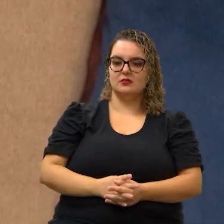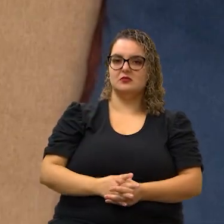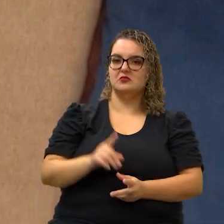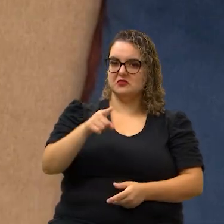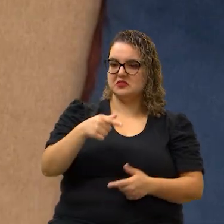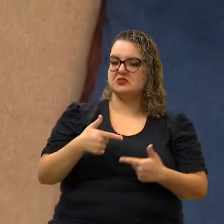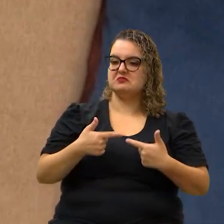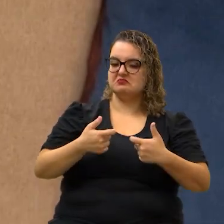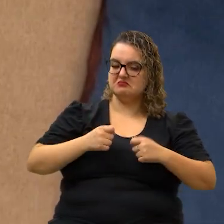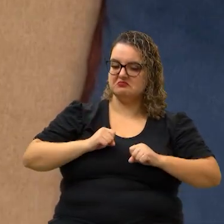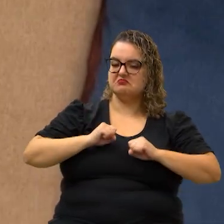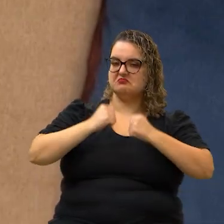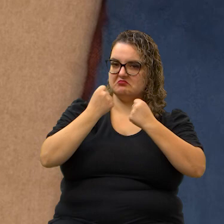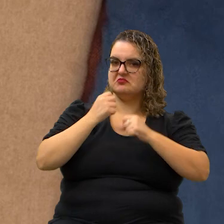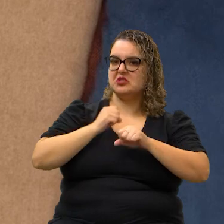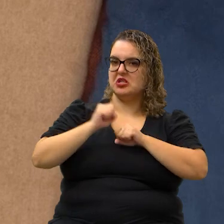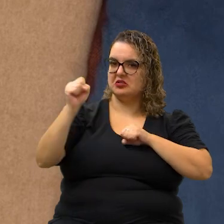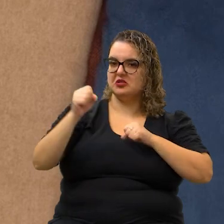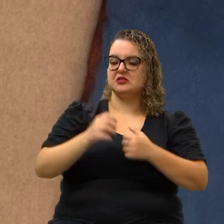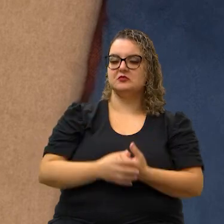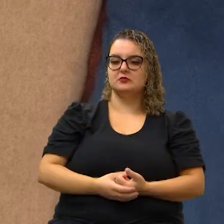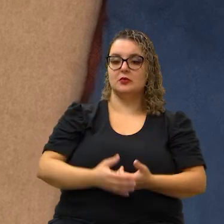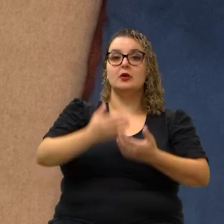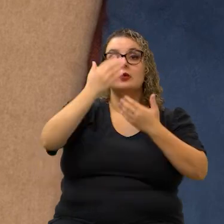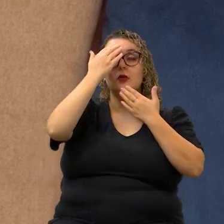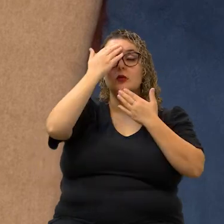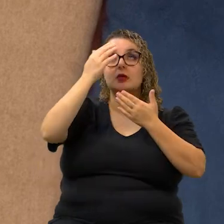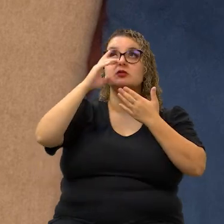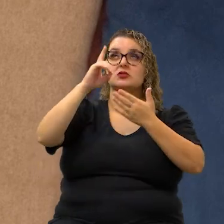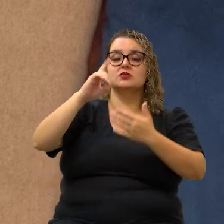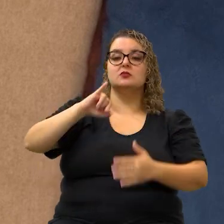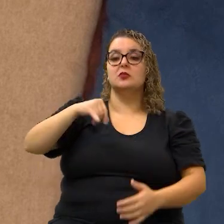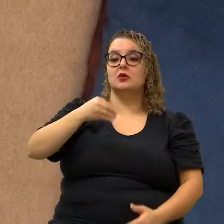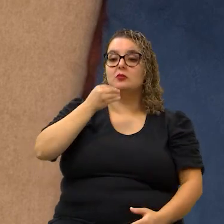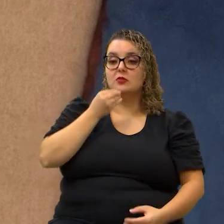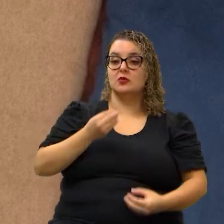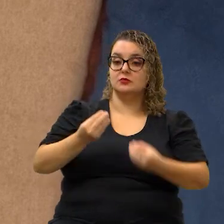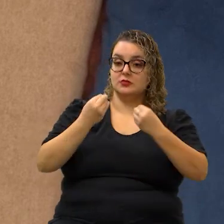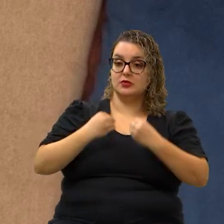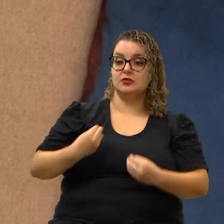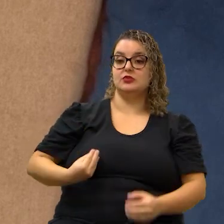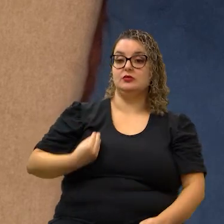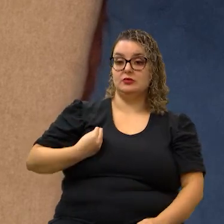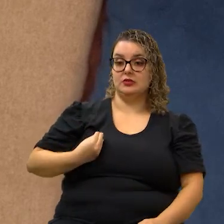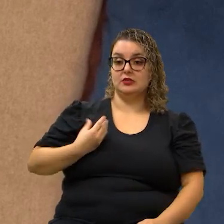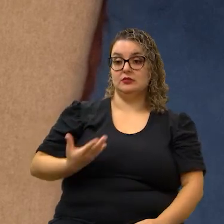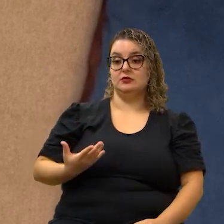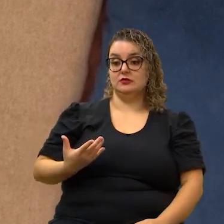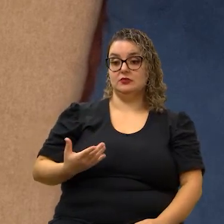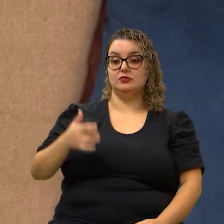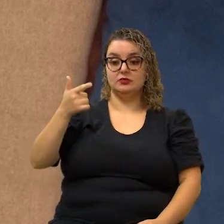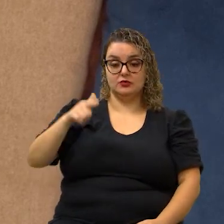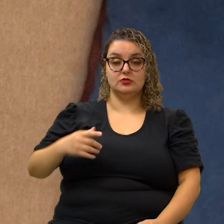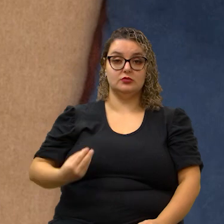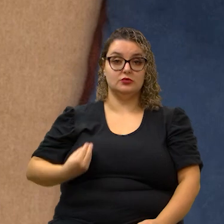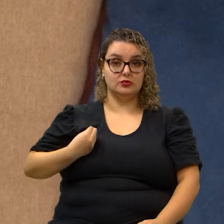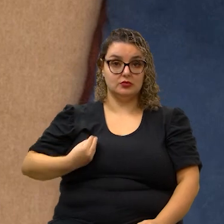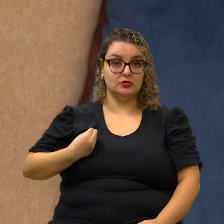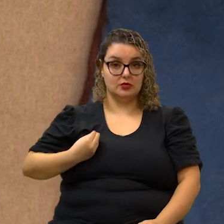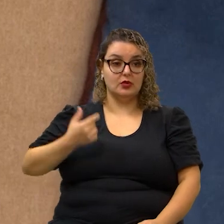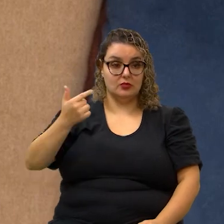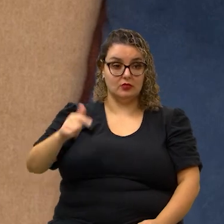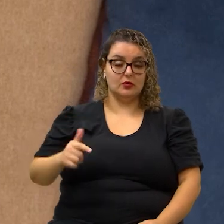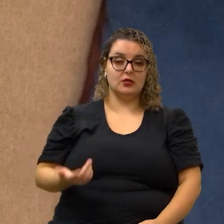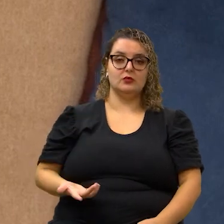Deus por uma oportunidade de vida, de estar vivo novamente, por